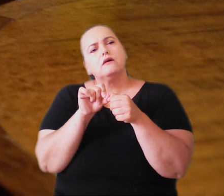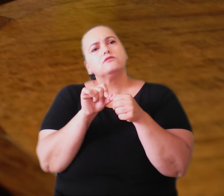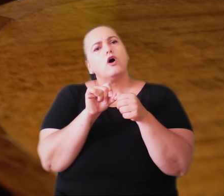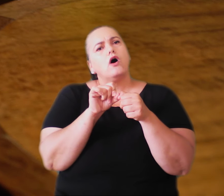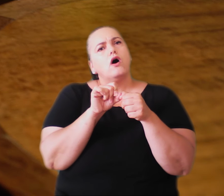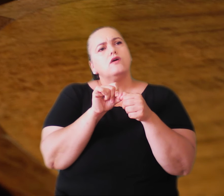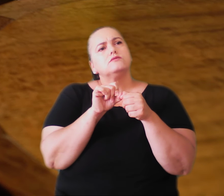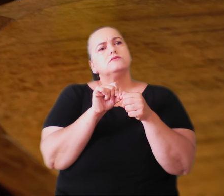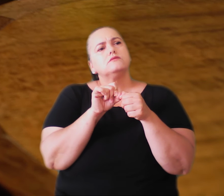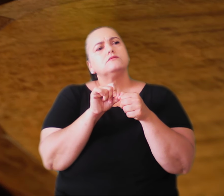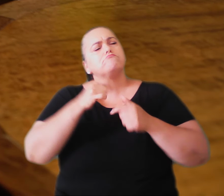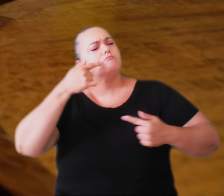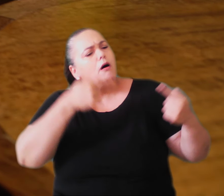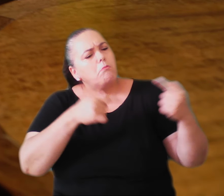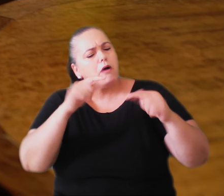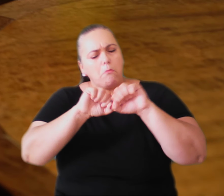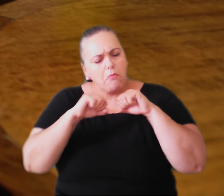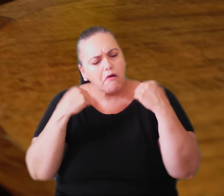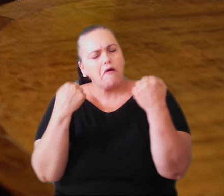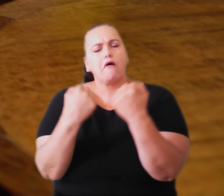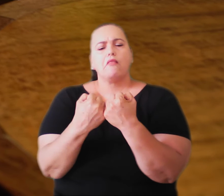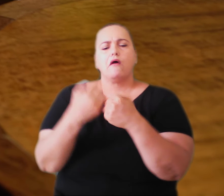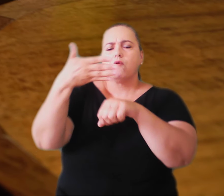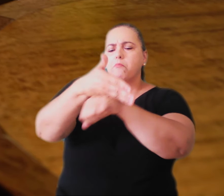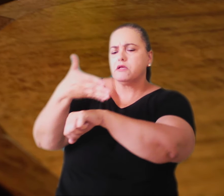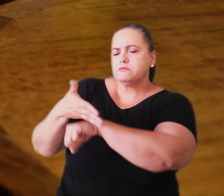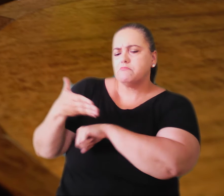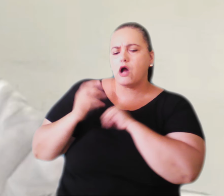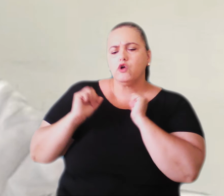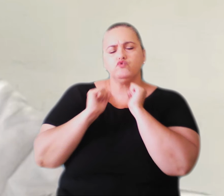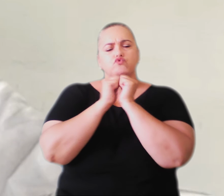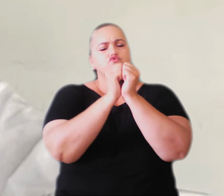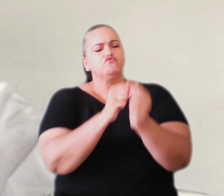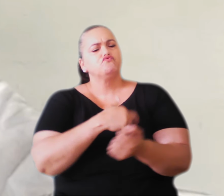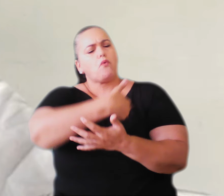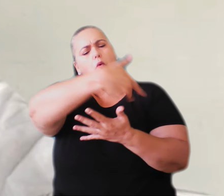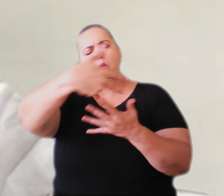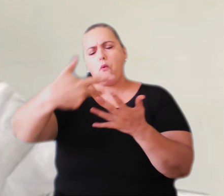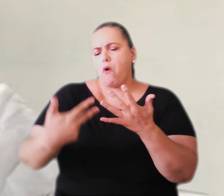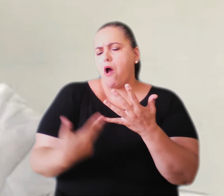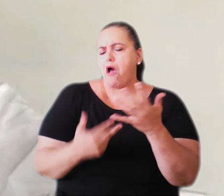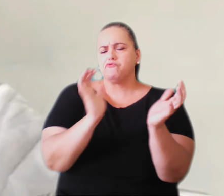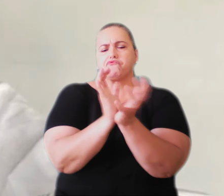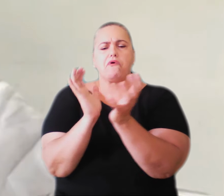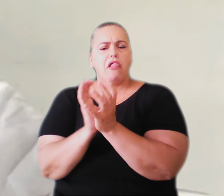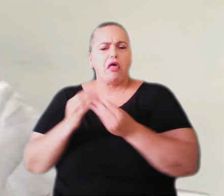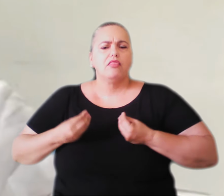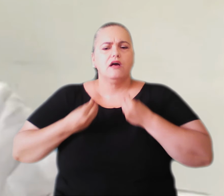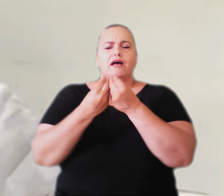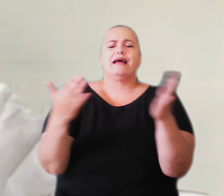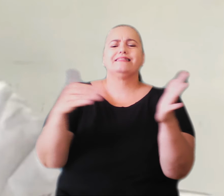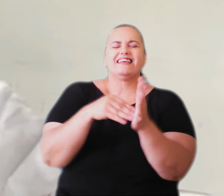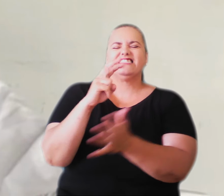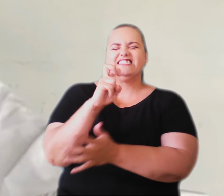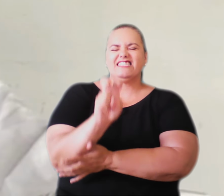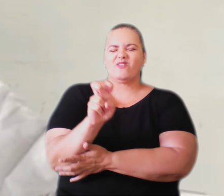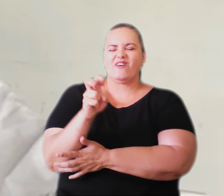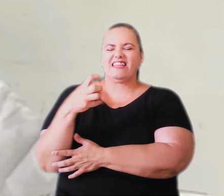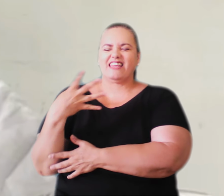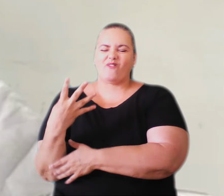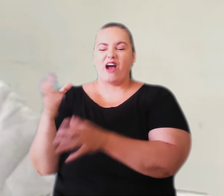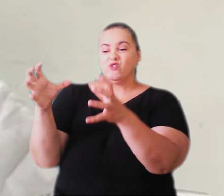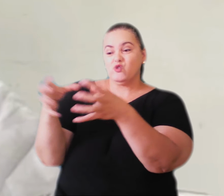que tu deves lembrar, muitas vezes estiveste lá, juntamente certo, com o Gildo e tantos outros. Chegamos a levar 54 conjuntos lá